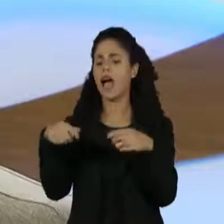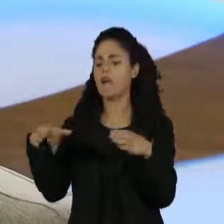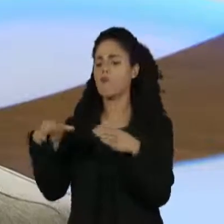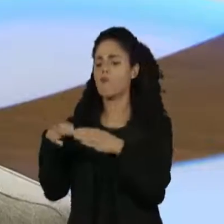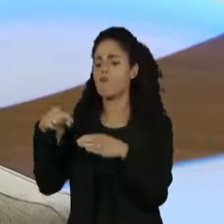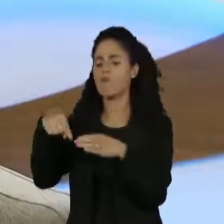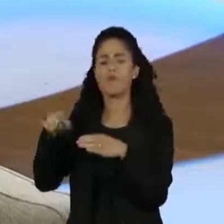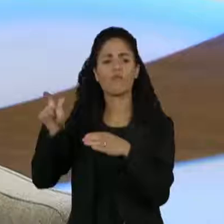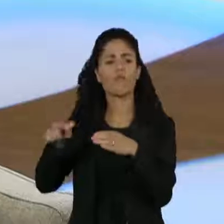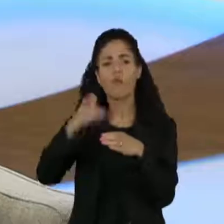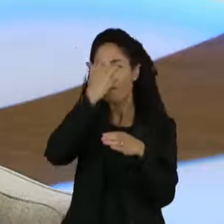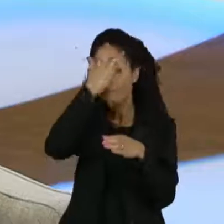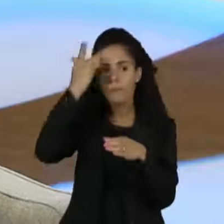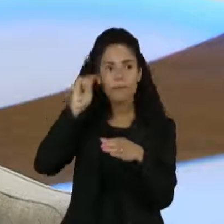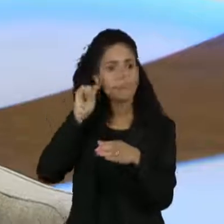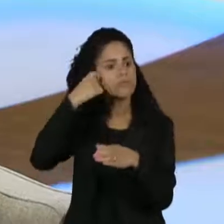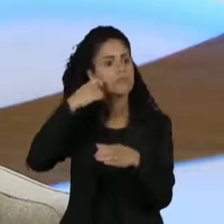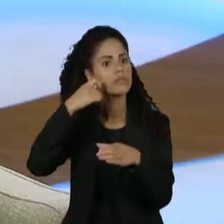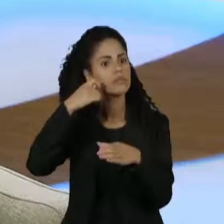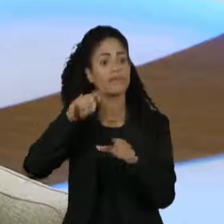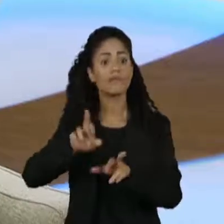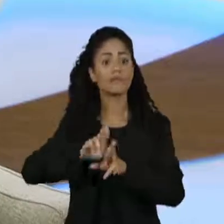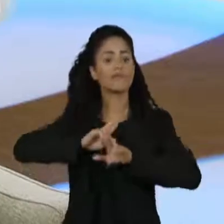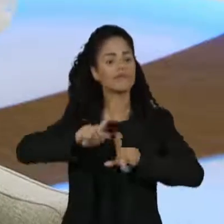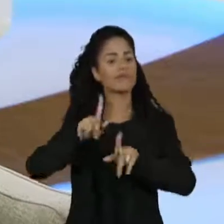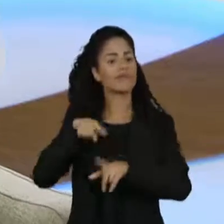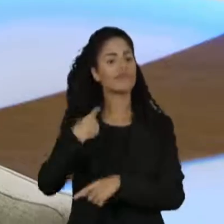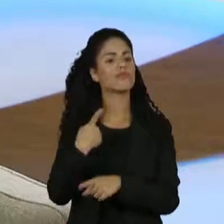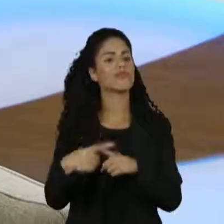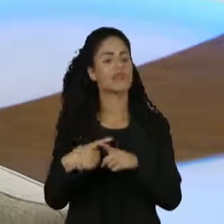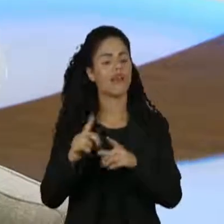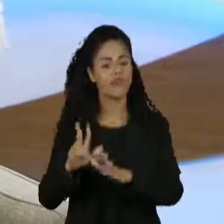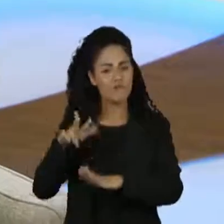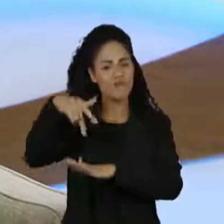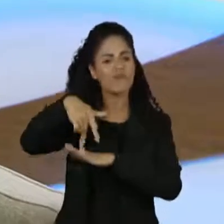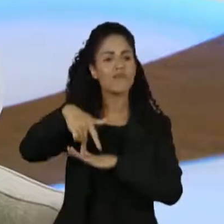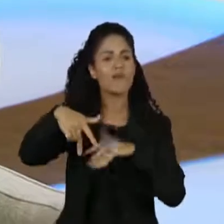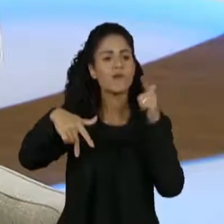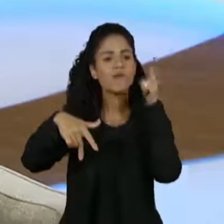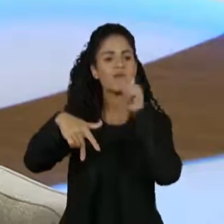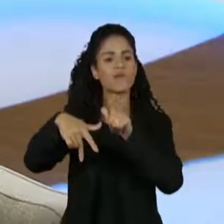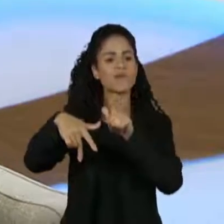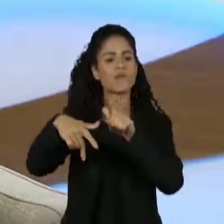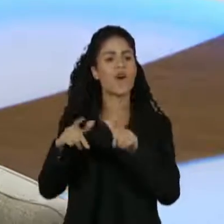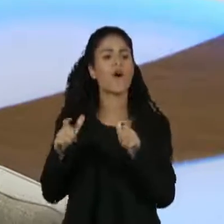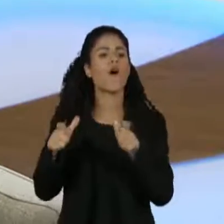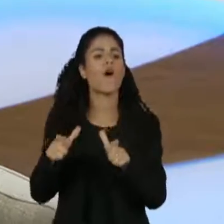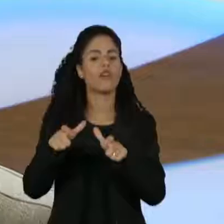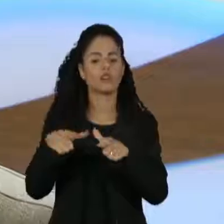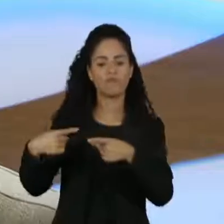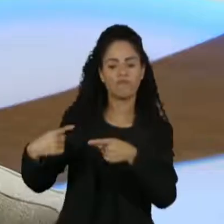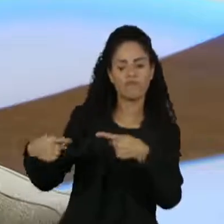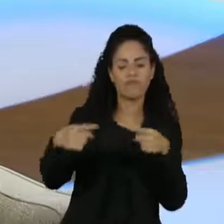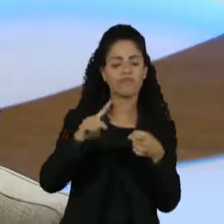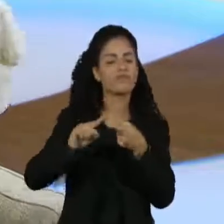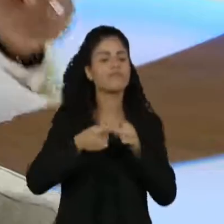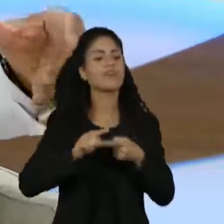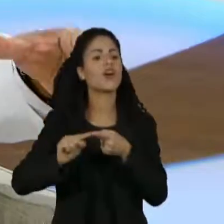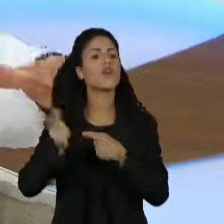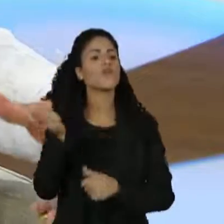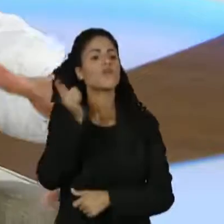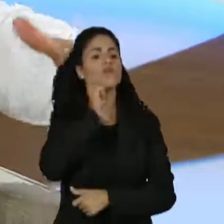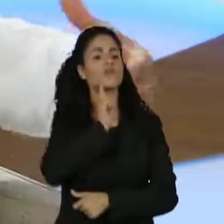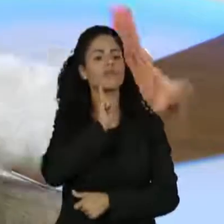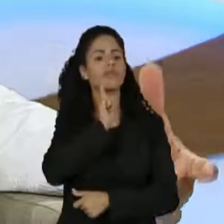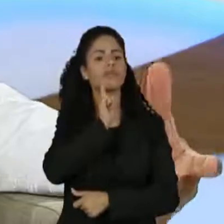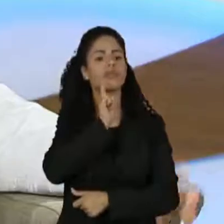da gente fazer um movimento diferente, porque a gente chegou num lugar onde é muito difícil, que é a mesa de negociação. Sim. Né? Fazer o